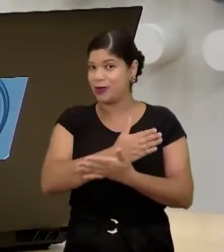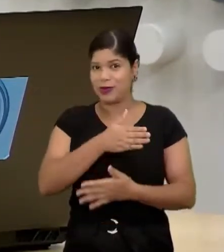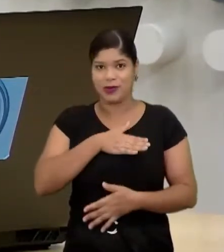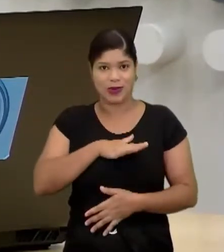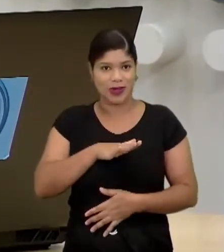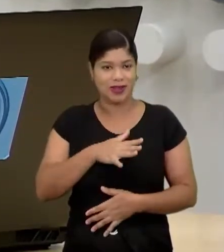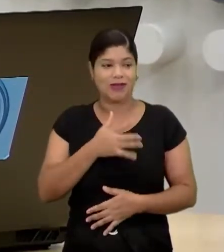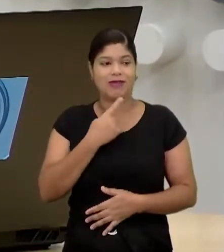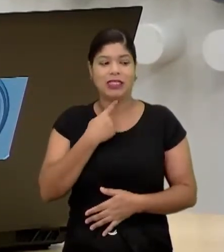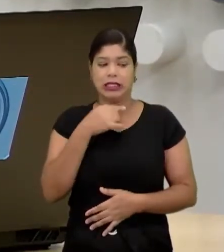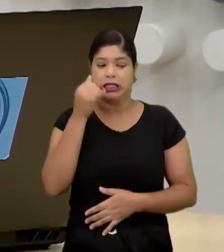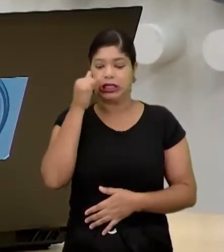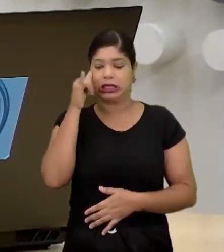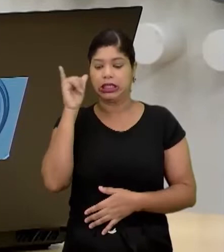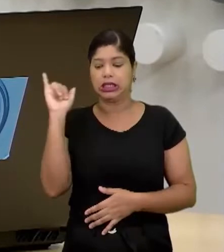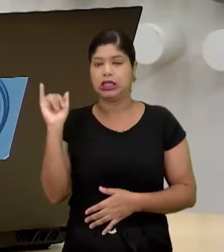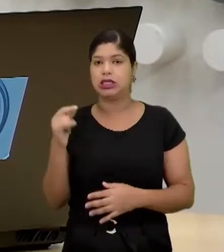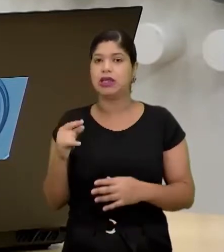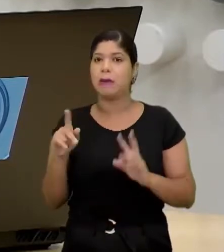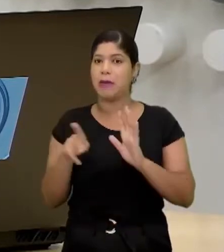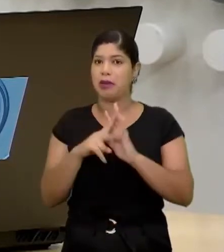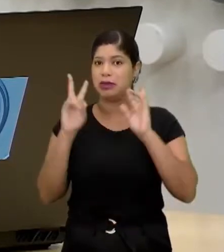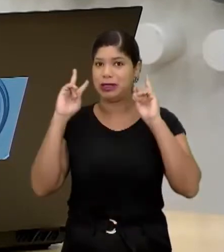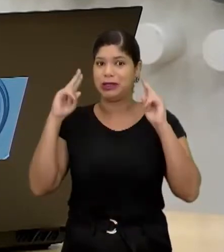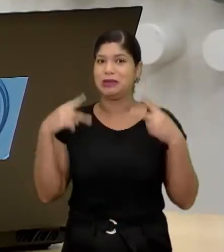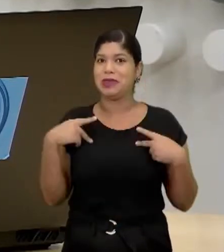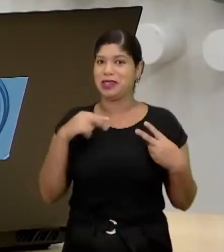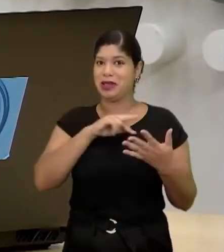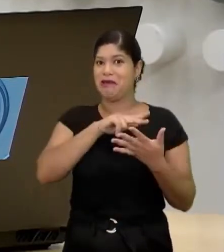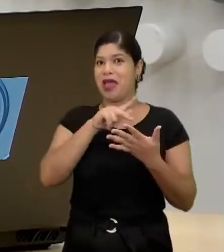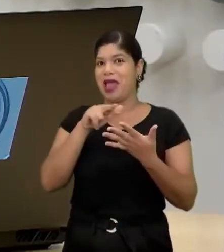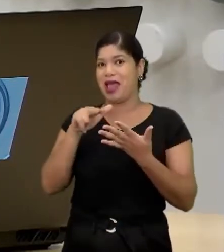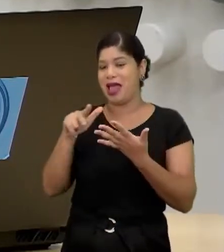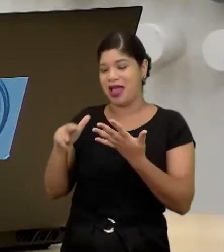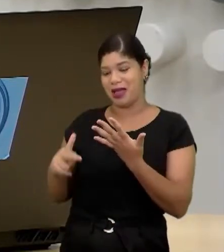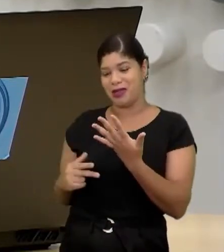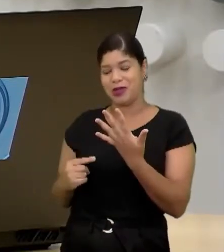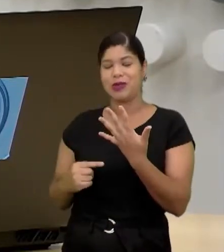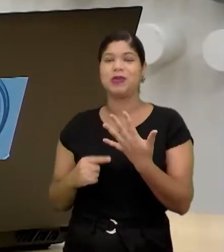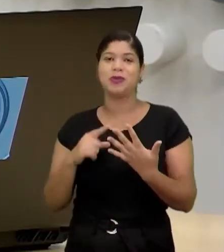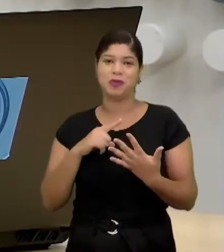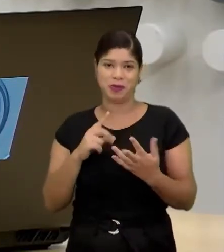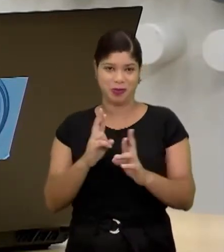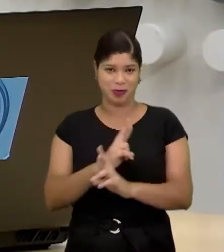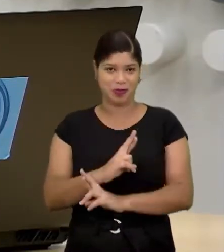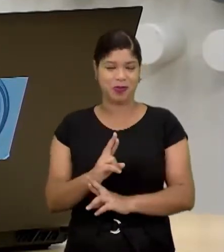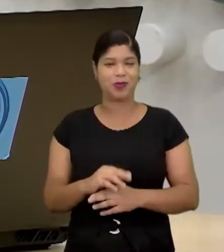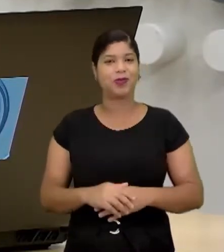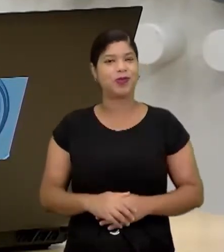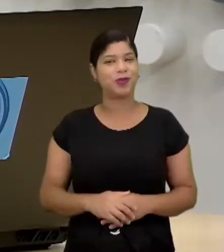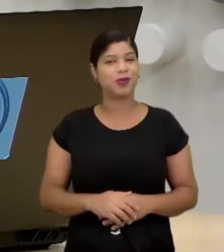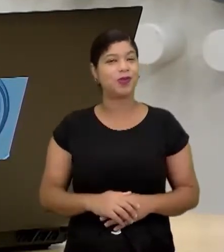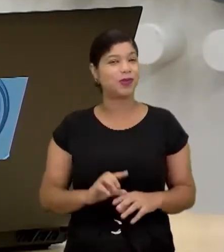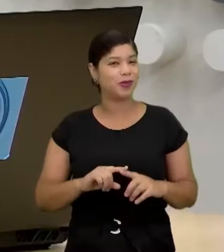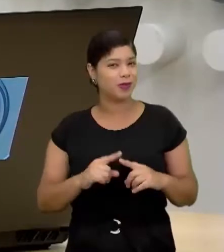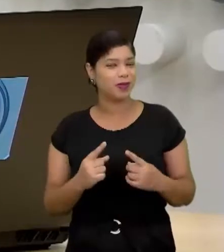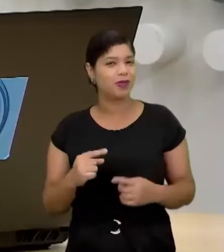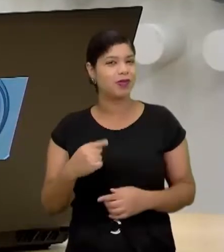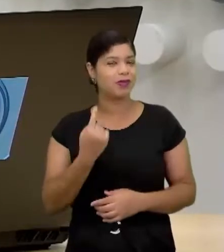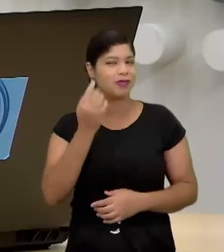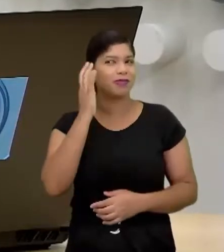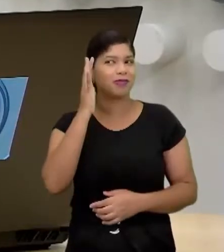quando a gente tenta entrar nesse assunto e aí é interessante e perguntar o seguinte Será